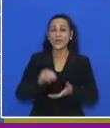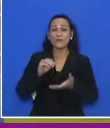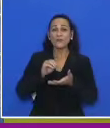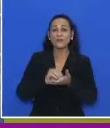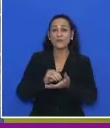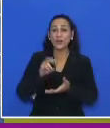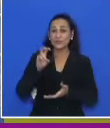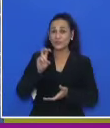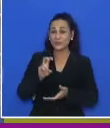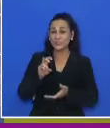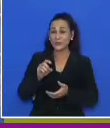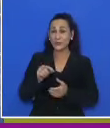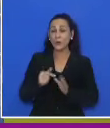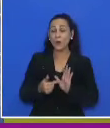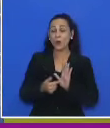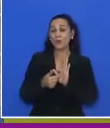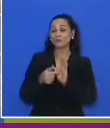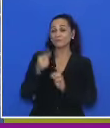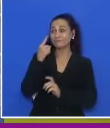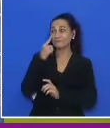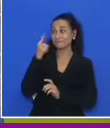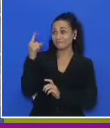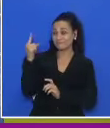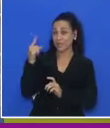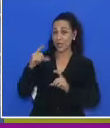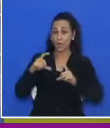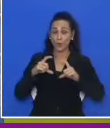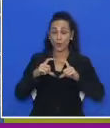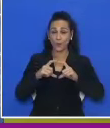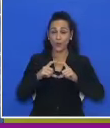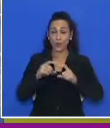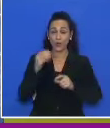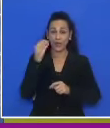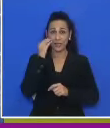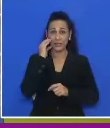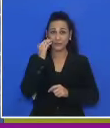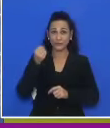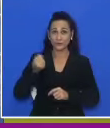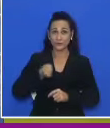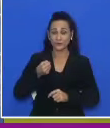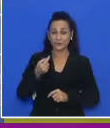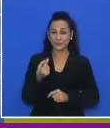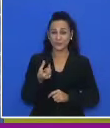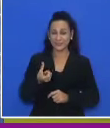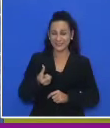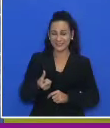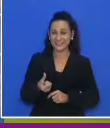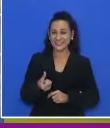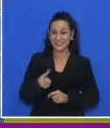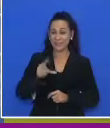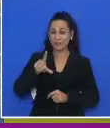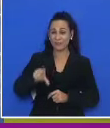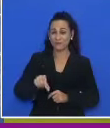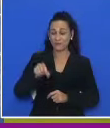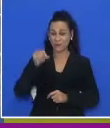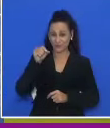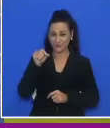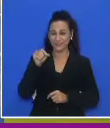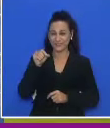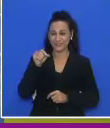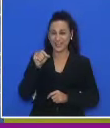Faltam 5, mais um número na tela. Bola rosa, número 16. Rosa, 16. Foram